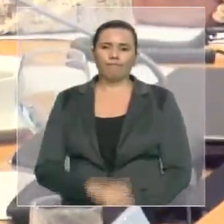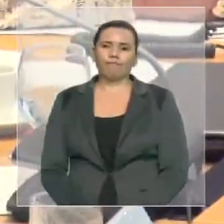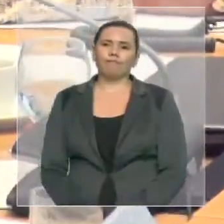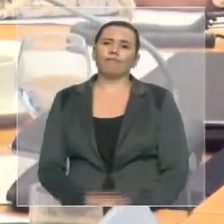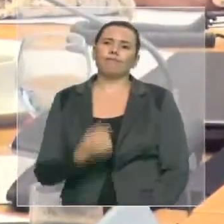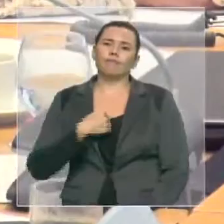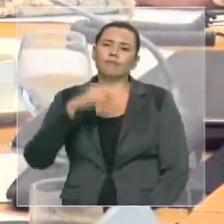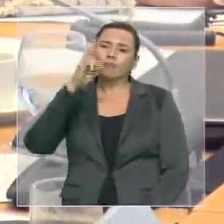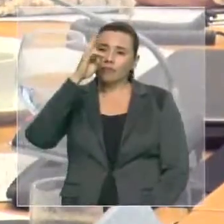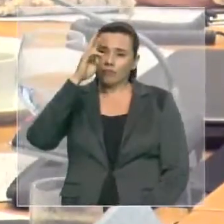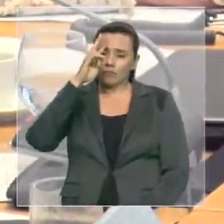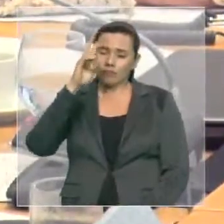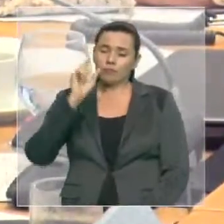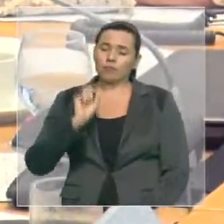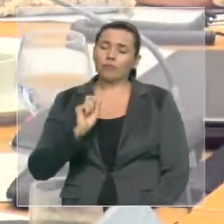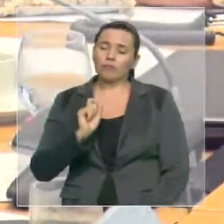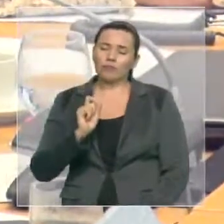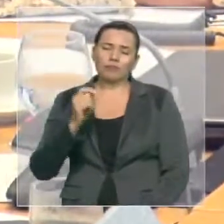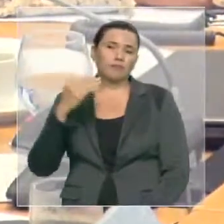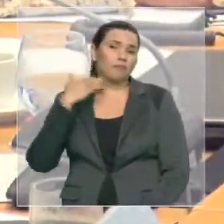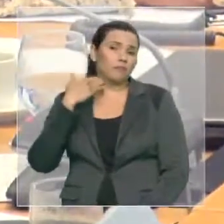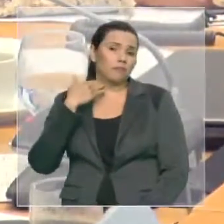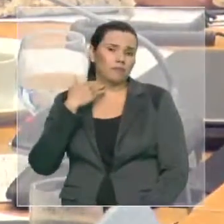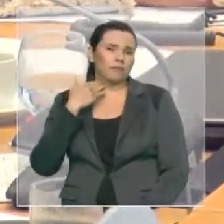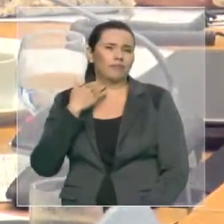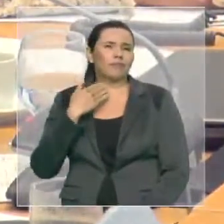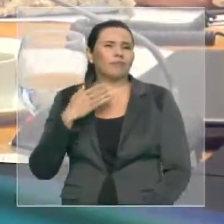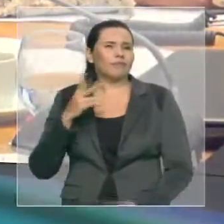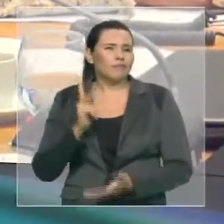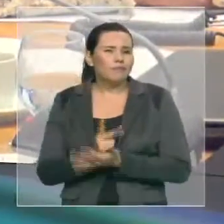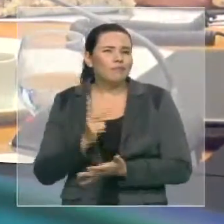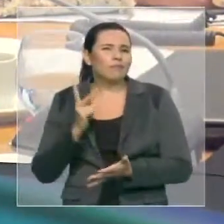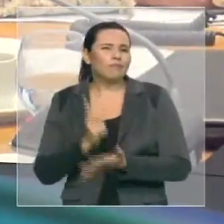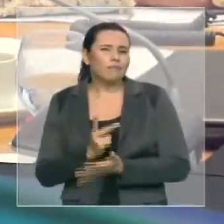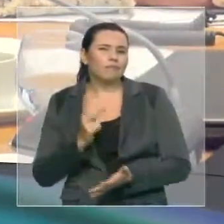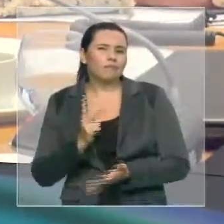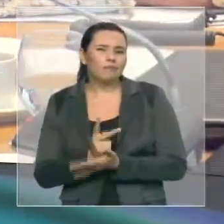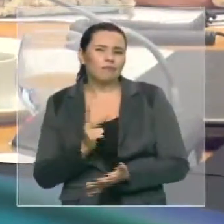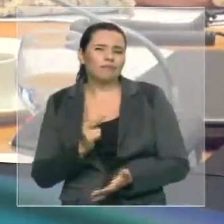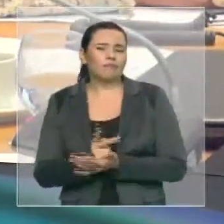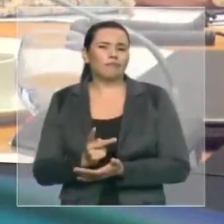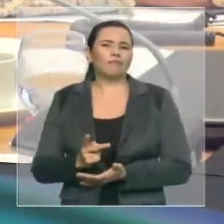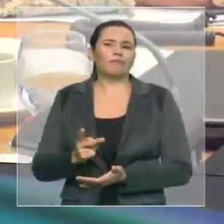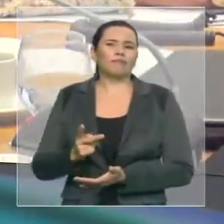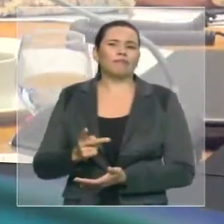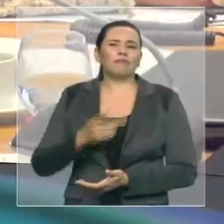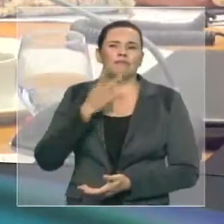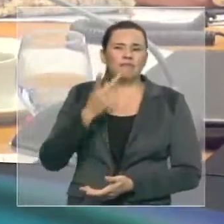bancos se colocam na defensiva dizendo que já pagam todos os seus